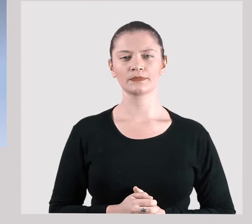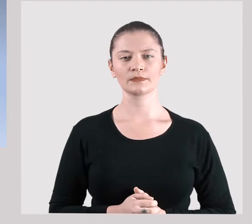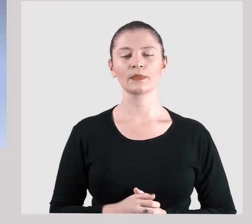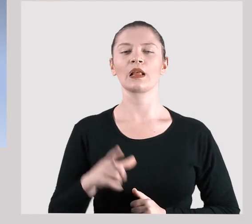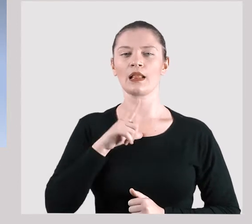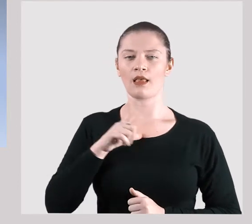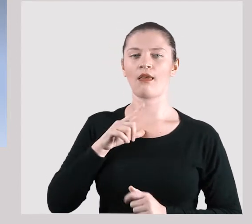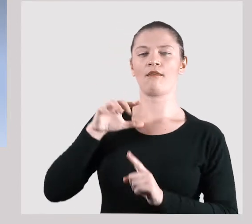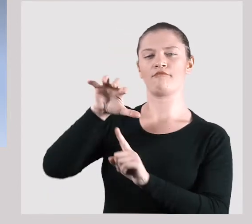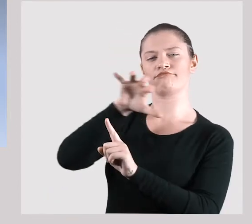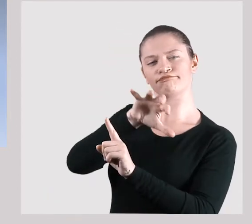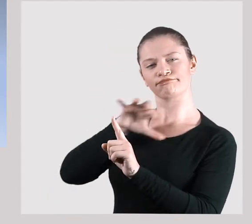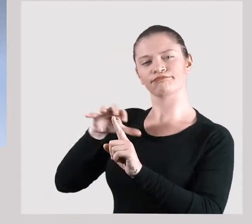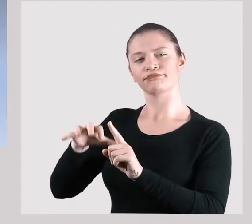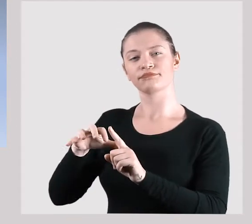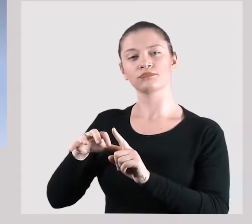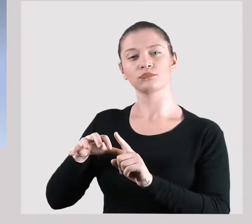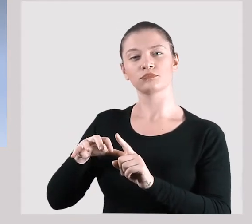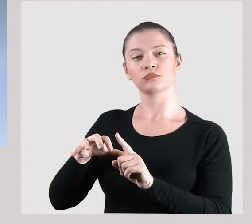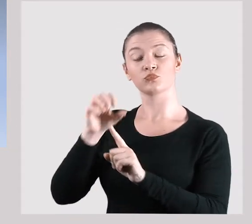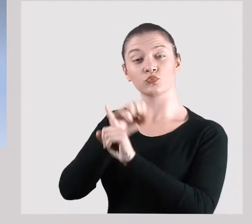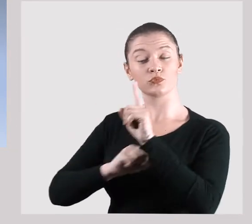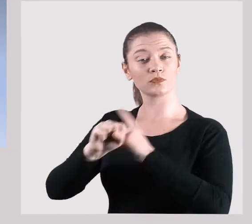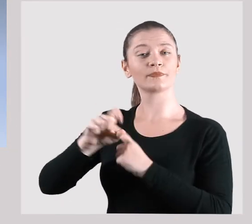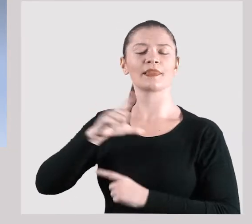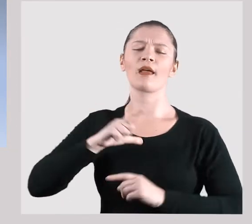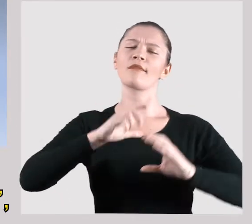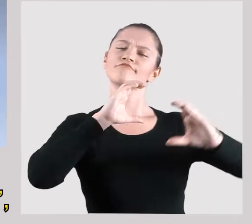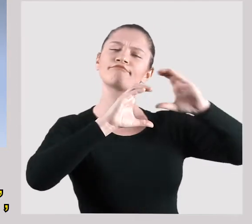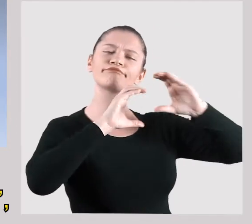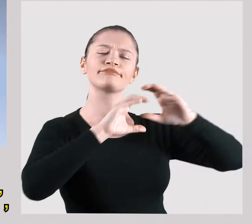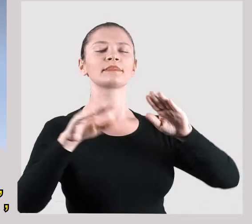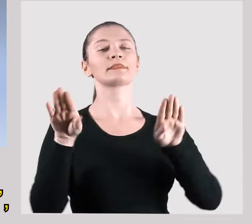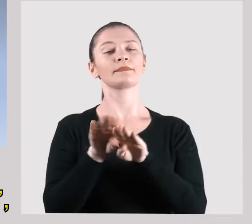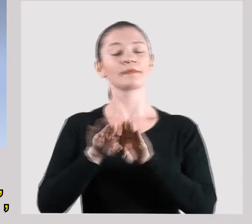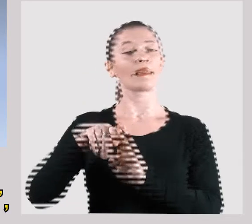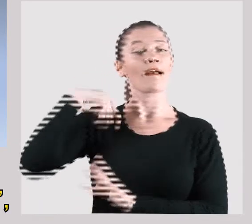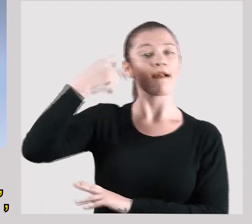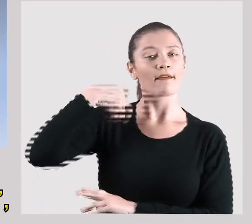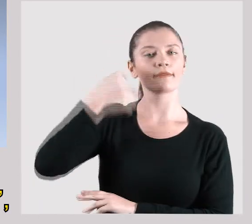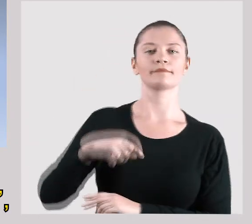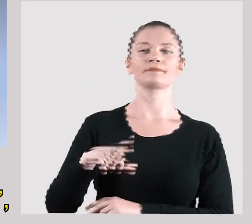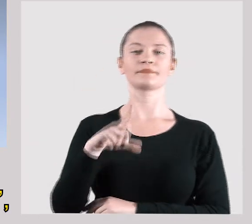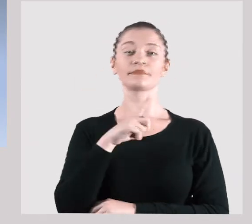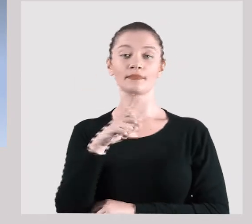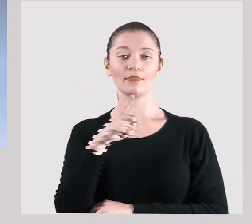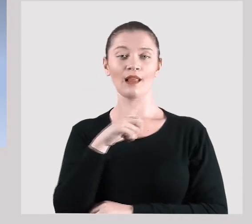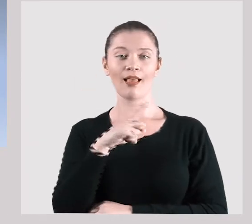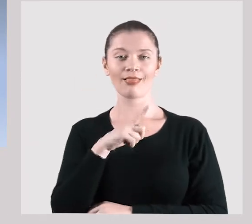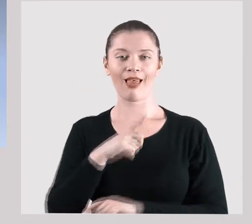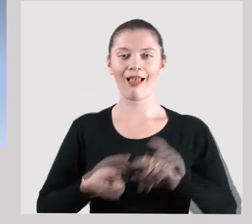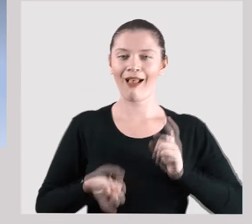sociais. Então a gente tem cantores, né, e outras celebridades. A gente tem drag queen kids,